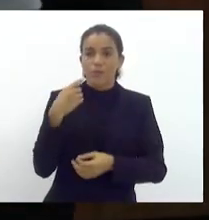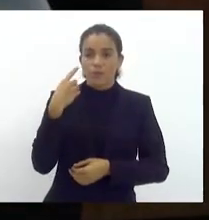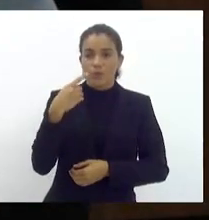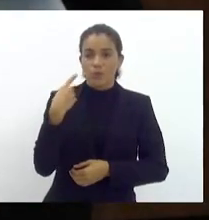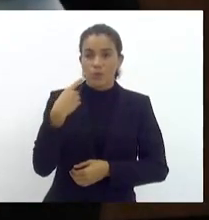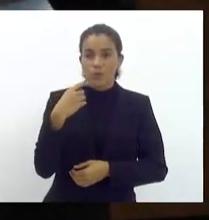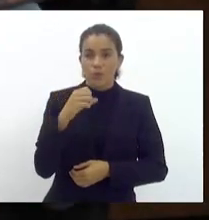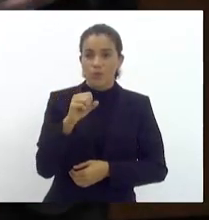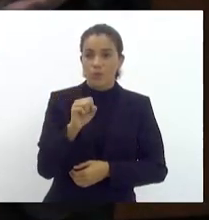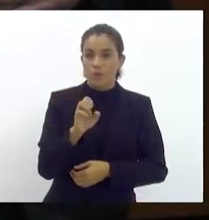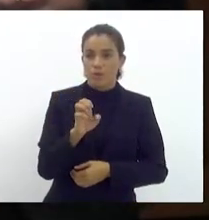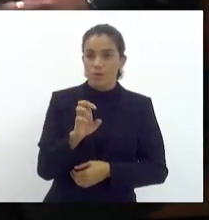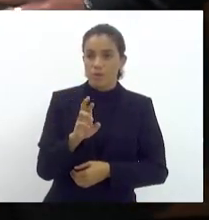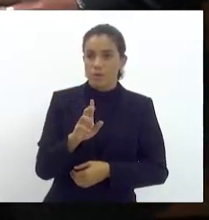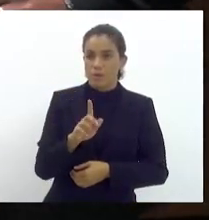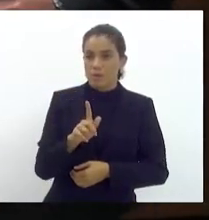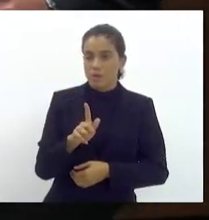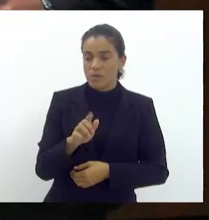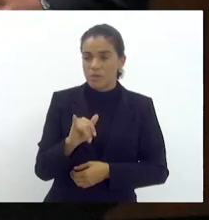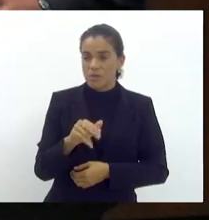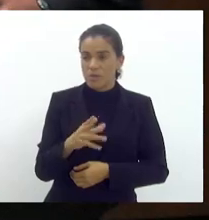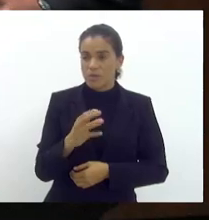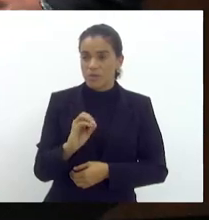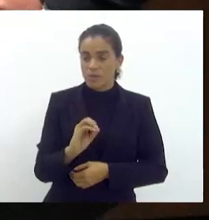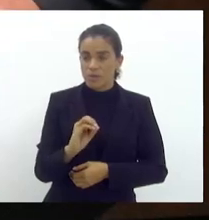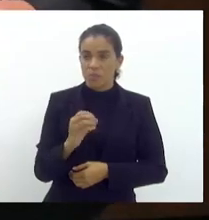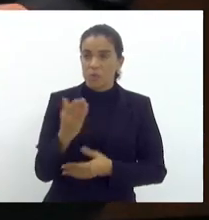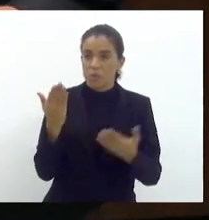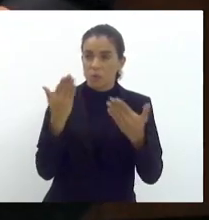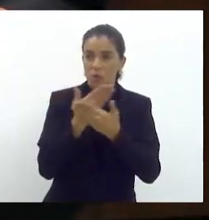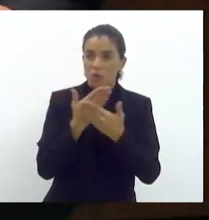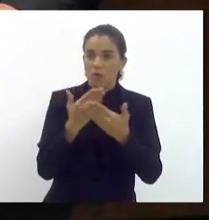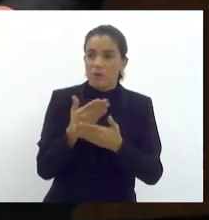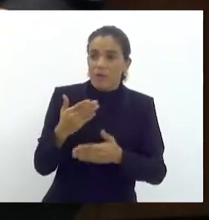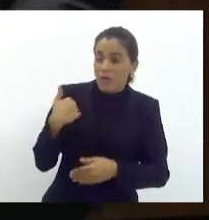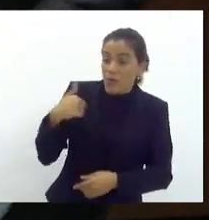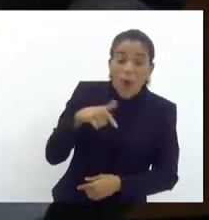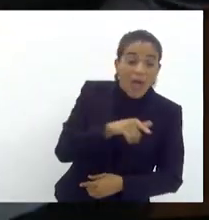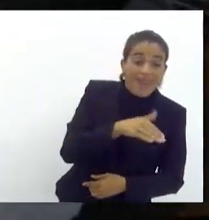Já que eu não tô vendo o deputado Rodrigo Amorim